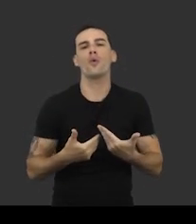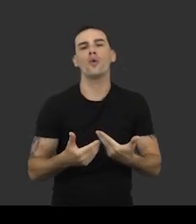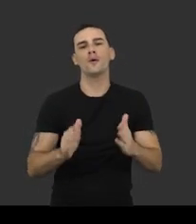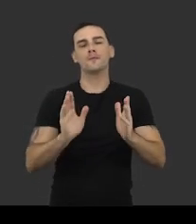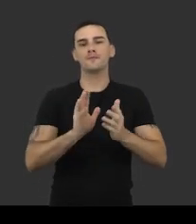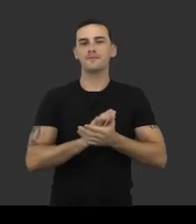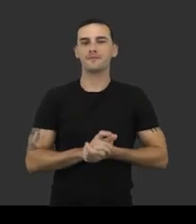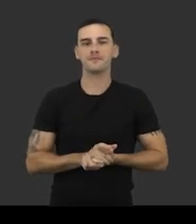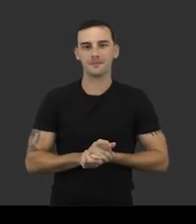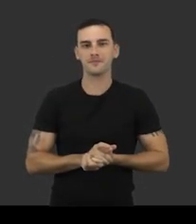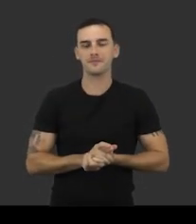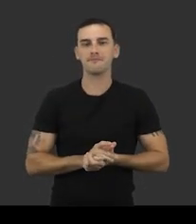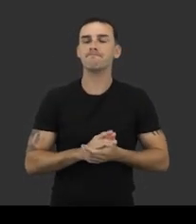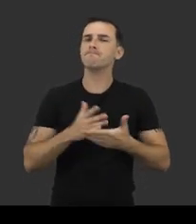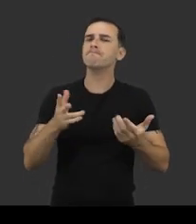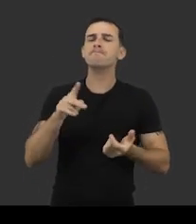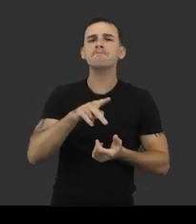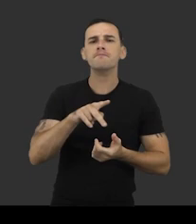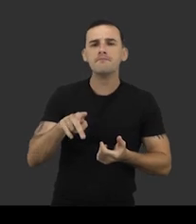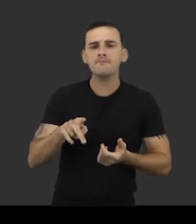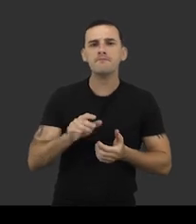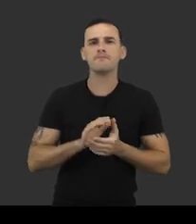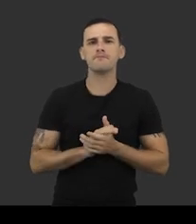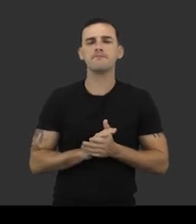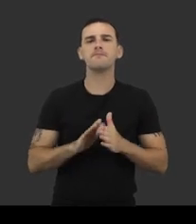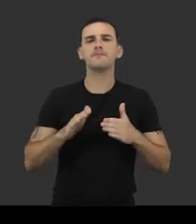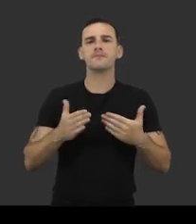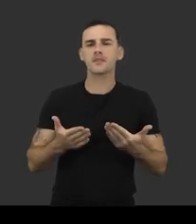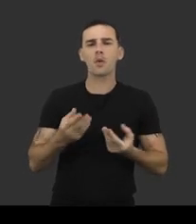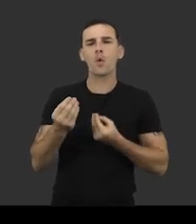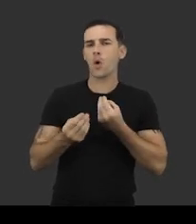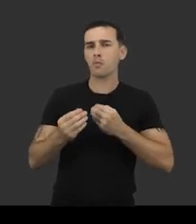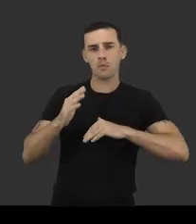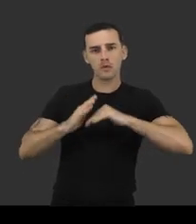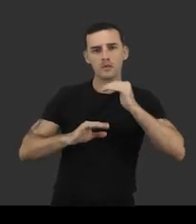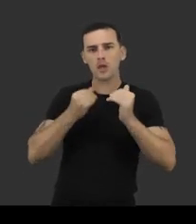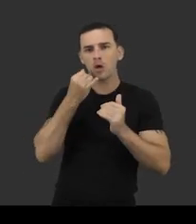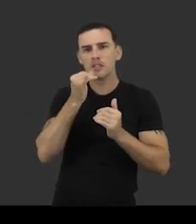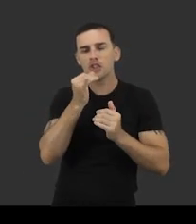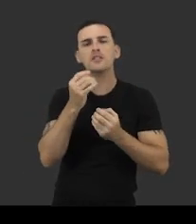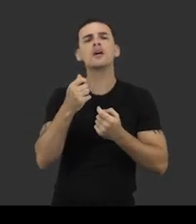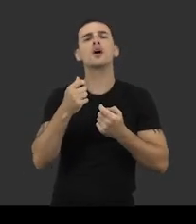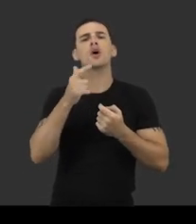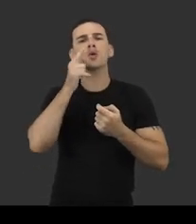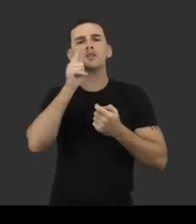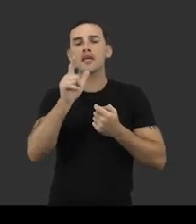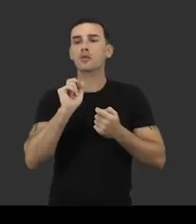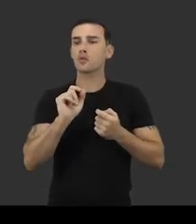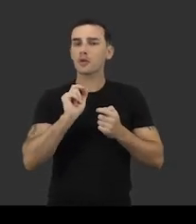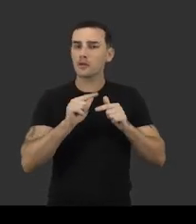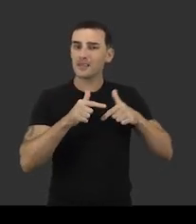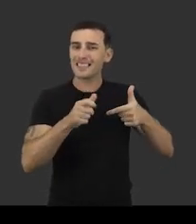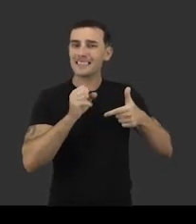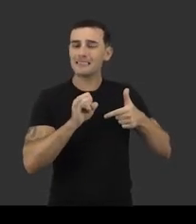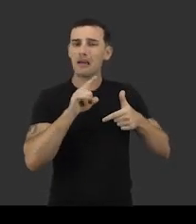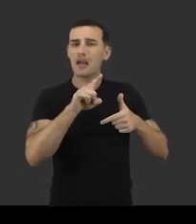Poxa. E professora, como o cirurgião dentista deve atuar quando o paciente tem dor, mas